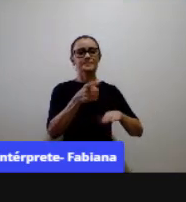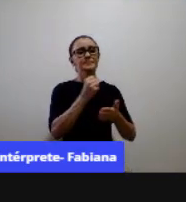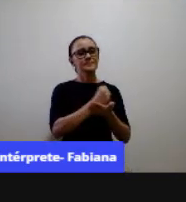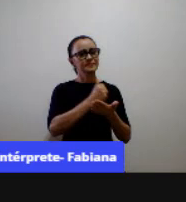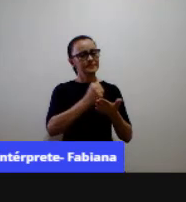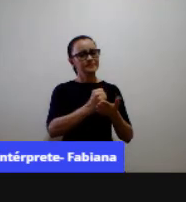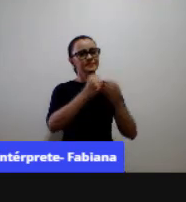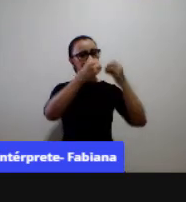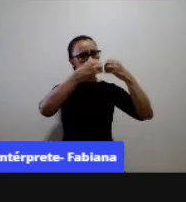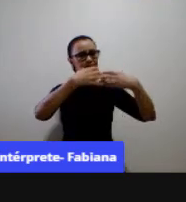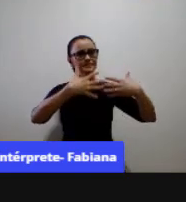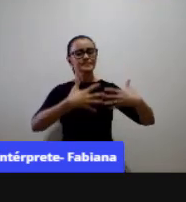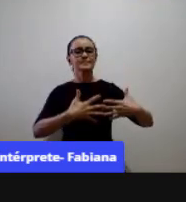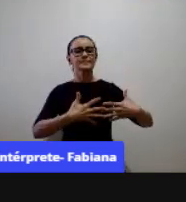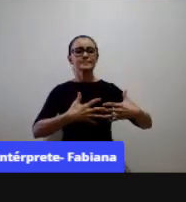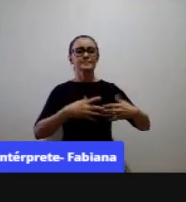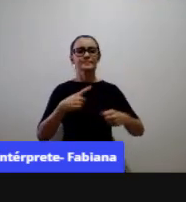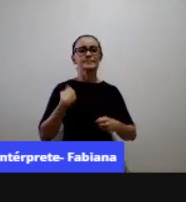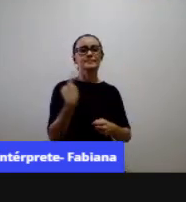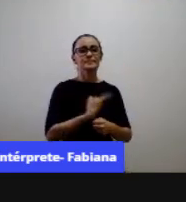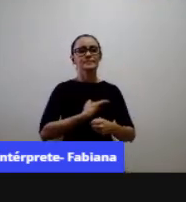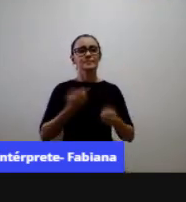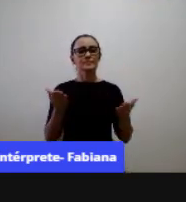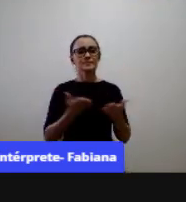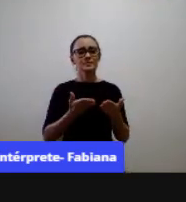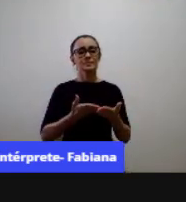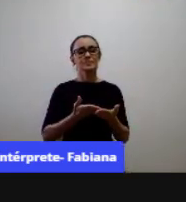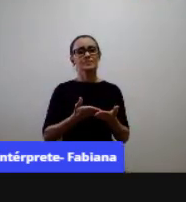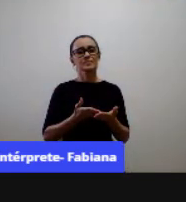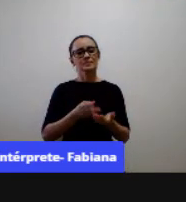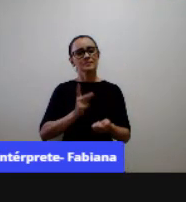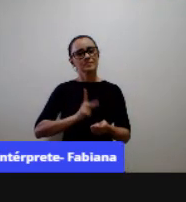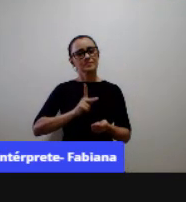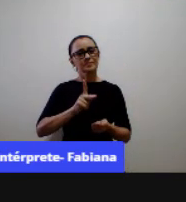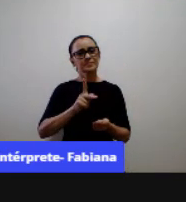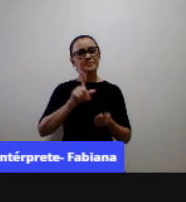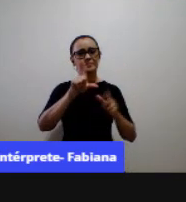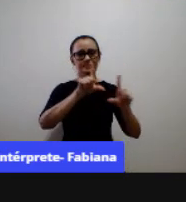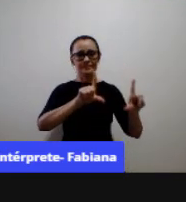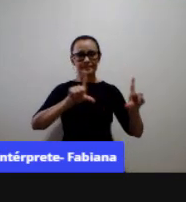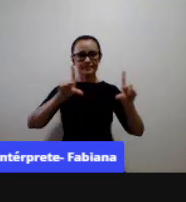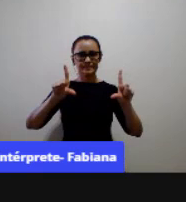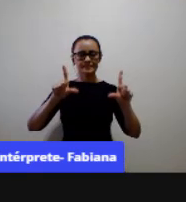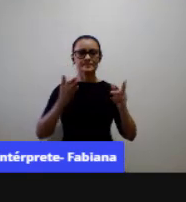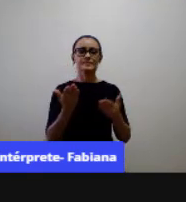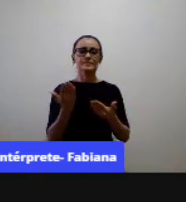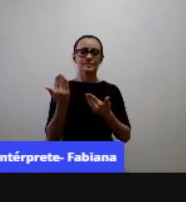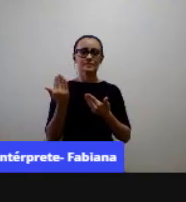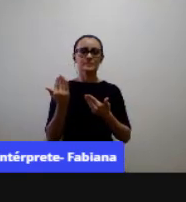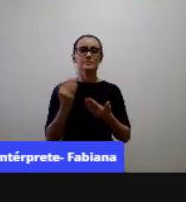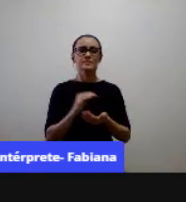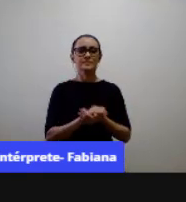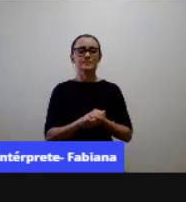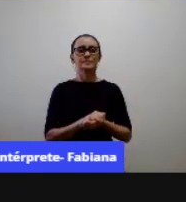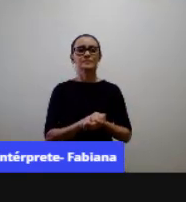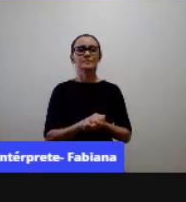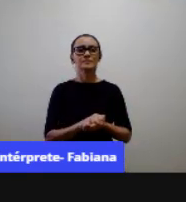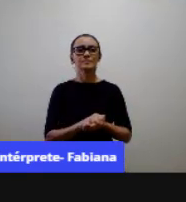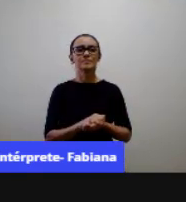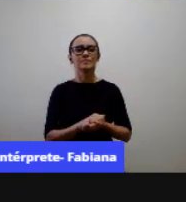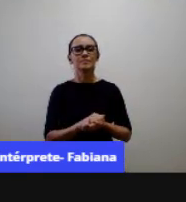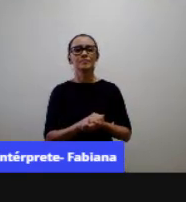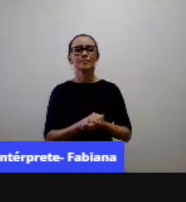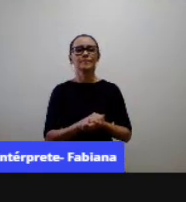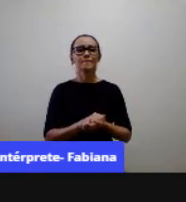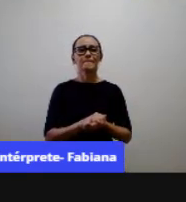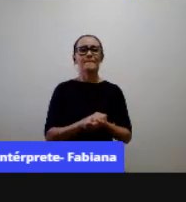si, nós vamos para a sequência. Próximo slide, a gente fala da sondagem,